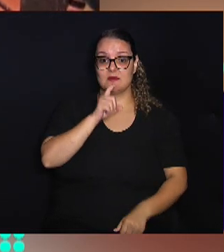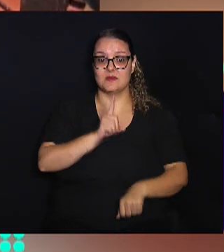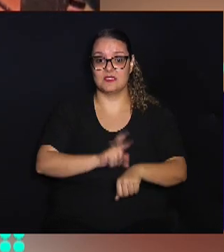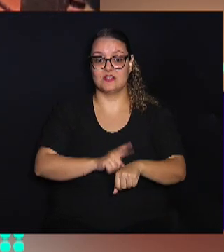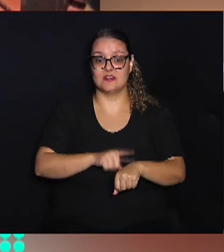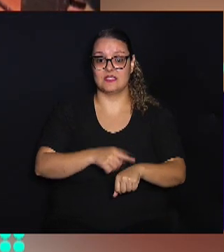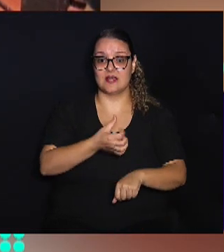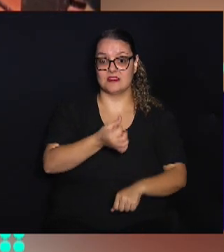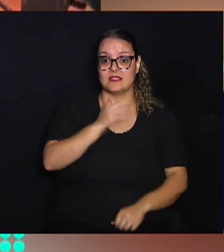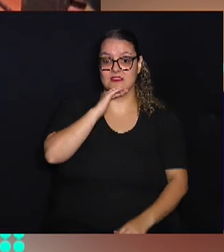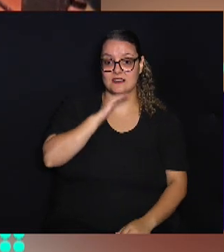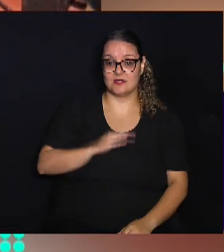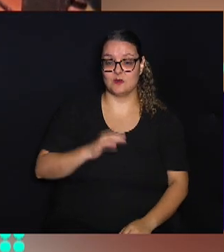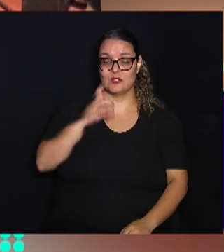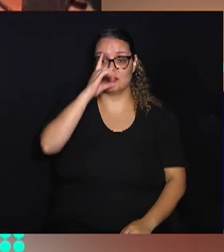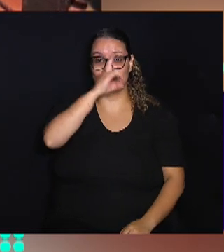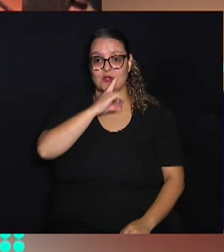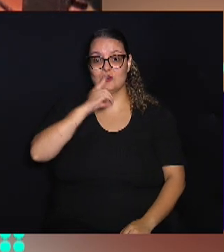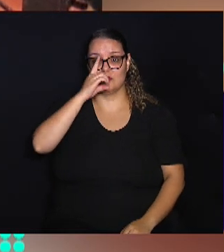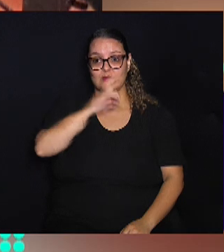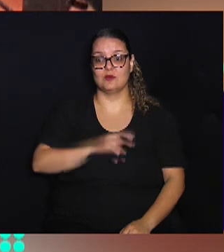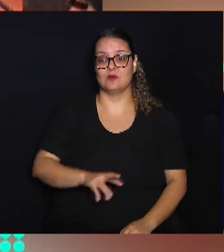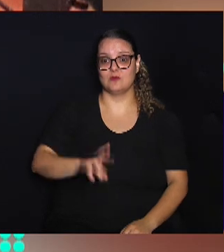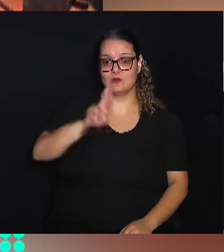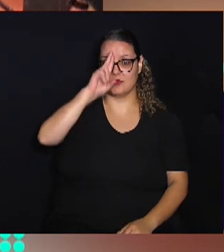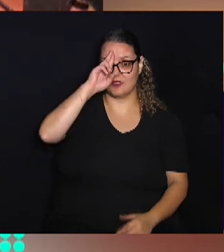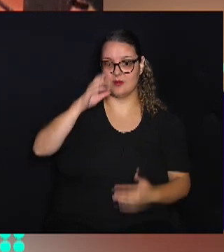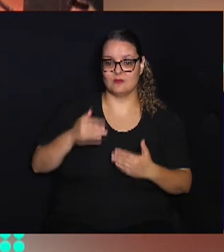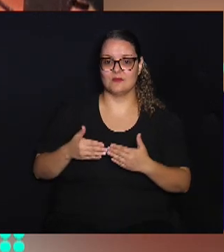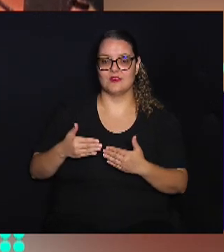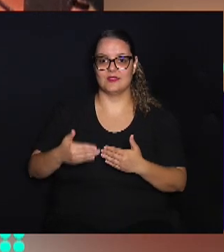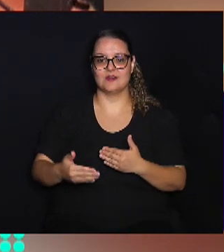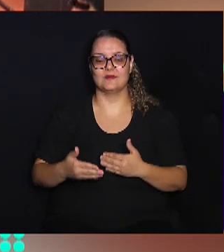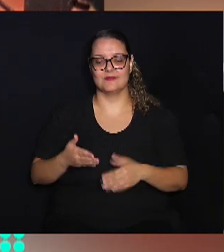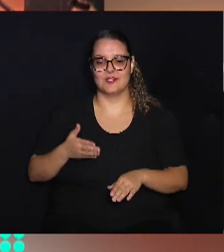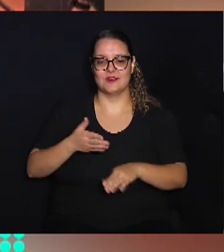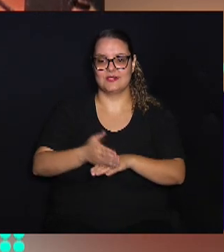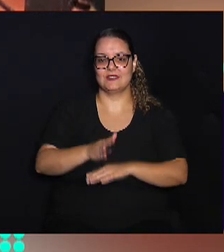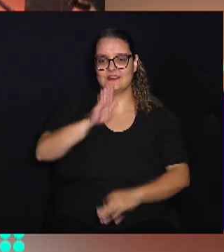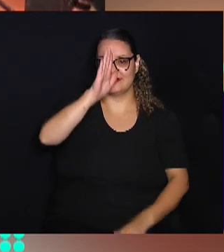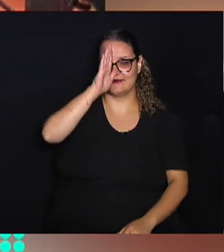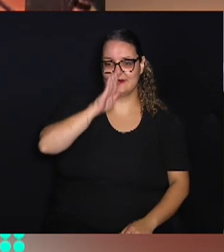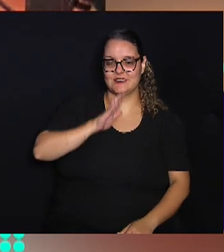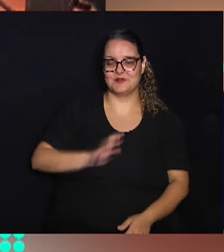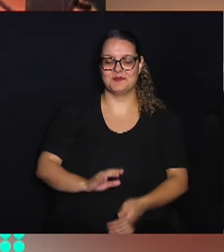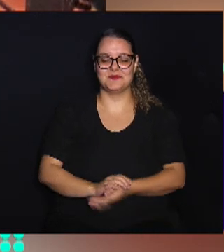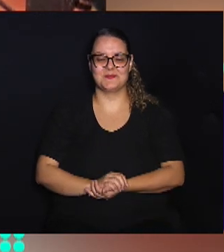das 6 da tarde, no domingo, a partir do meio-dia, com entrada gratuita.